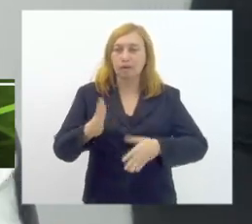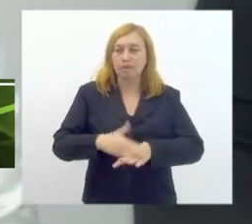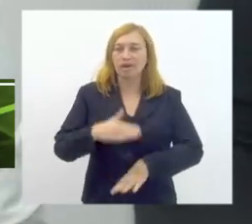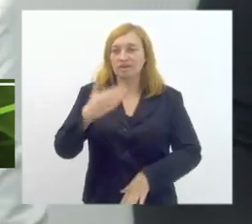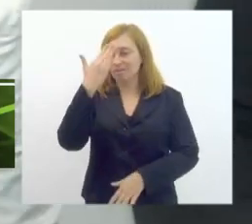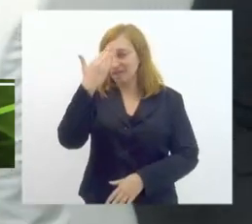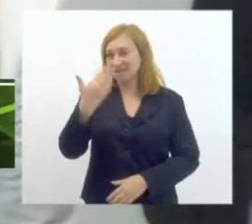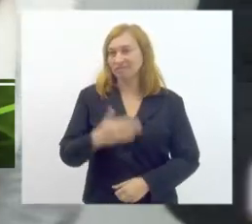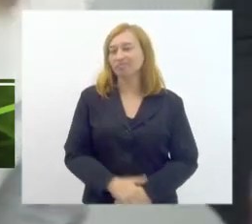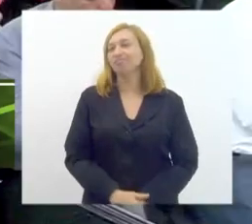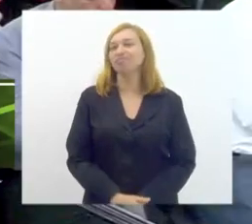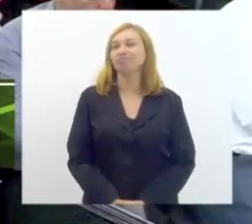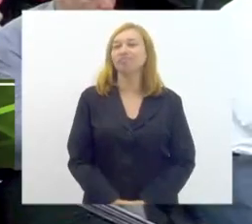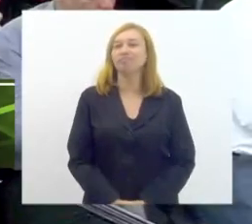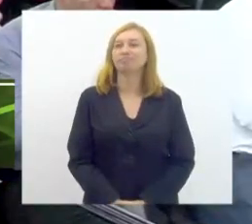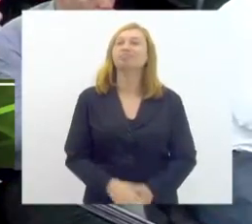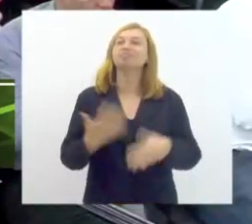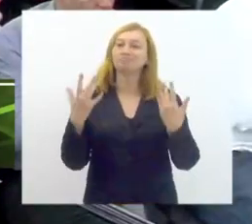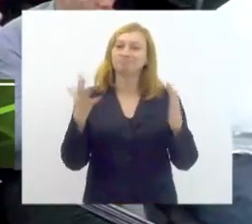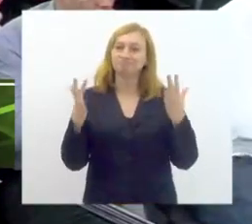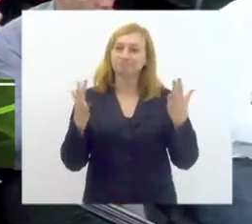Obrigada.